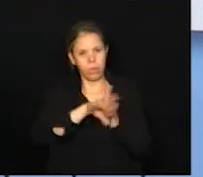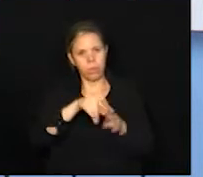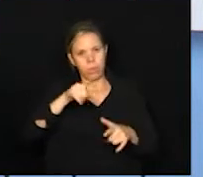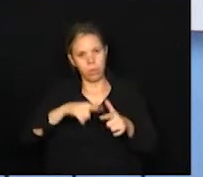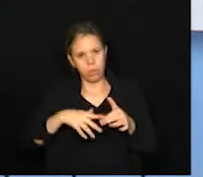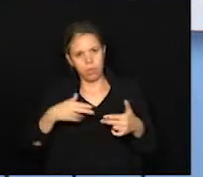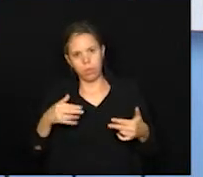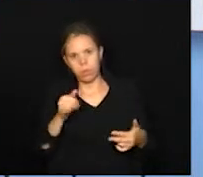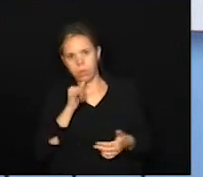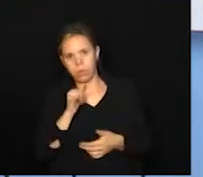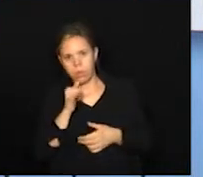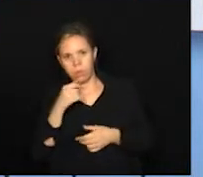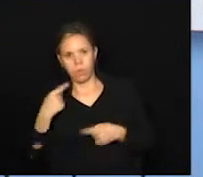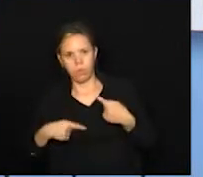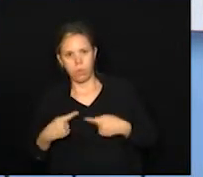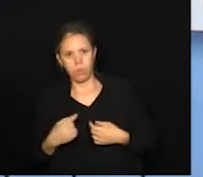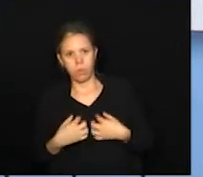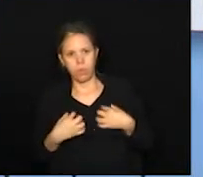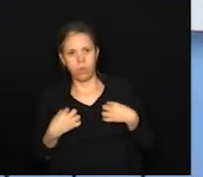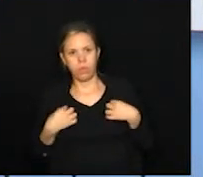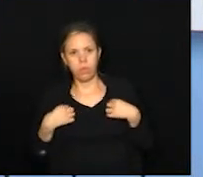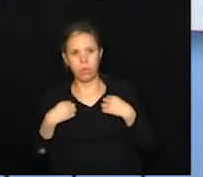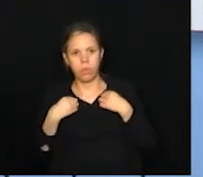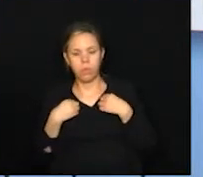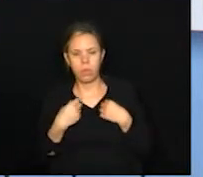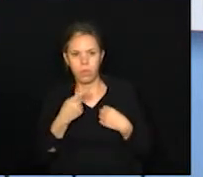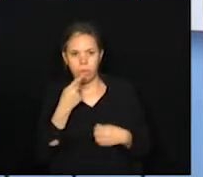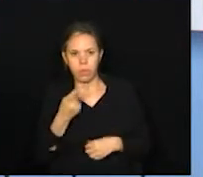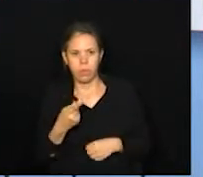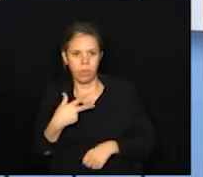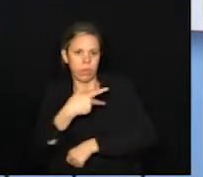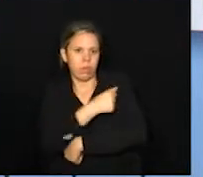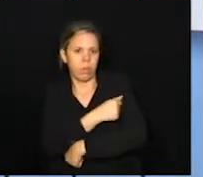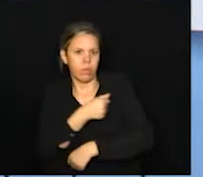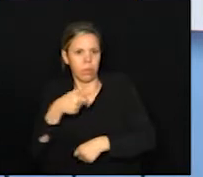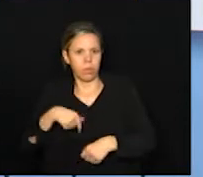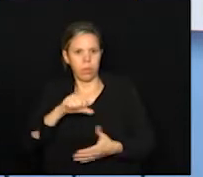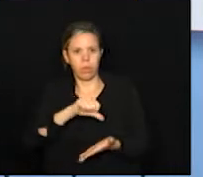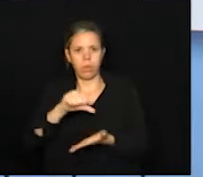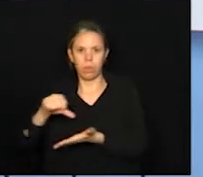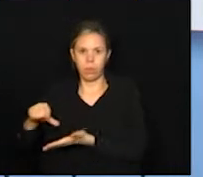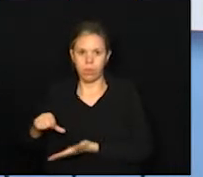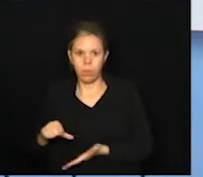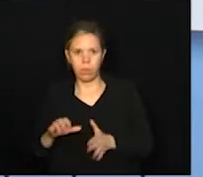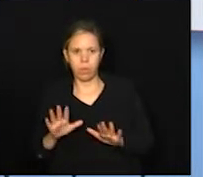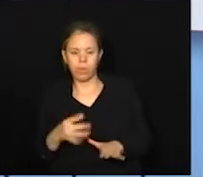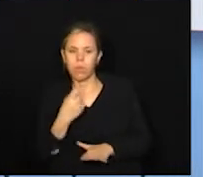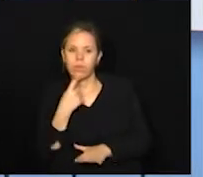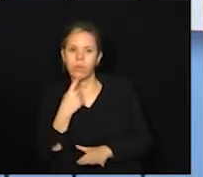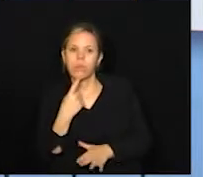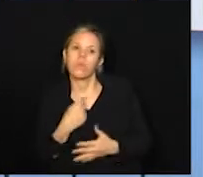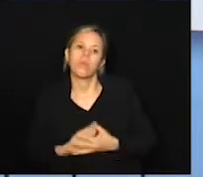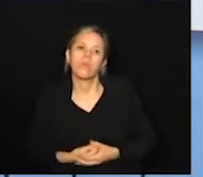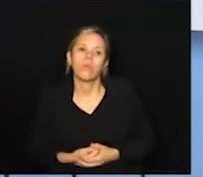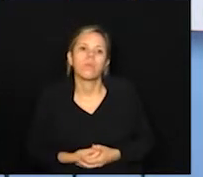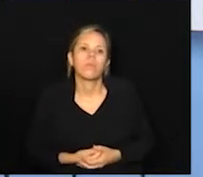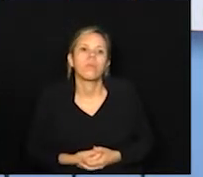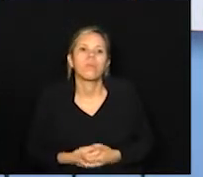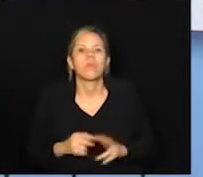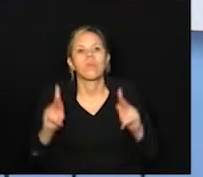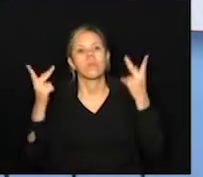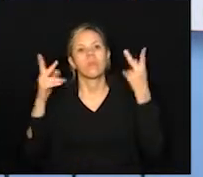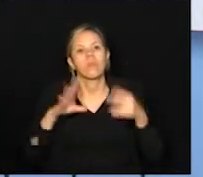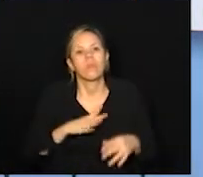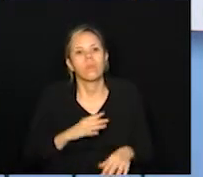às questões políticas. E olha, quando a gente fala de vacina, aqui na região metropolitana de Campinas,